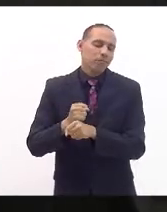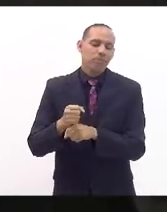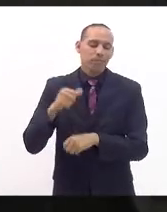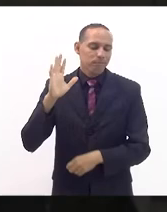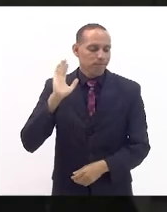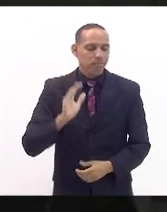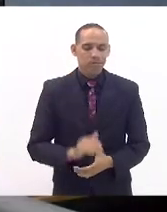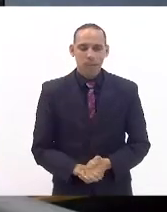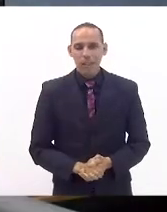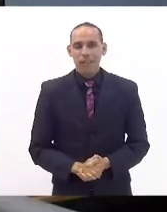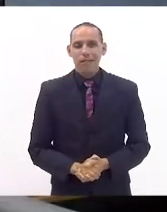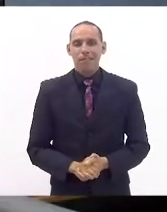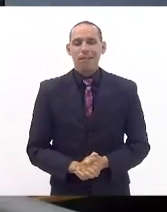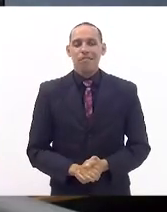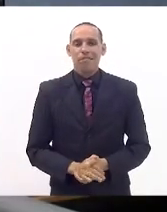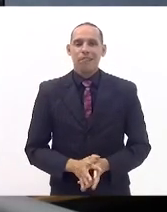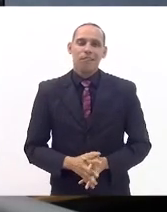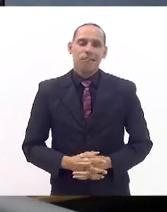tempo.